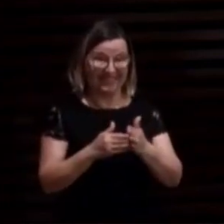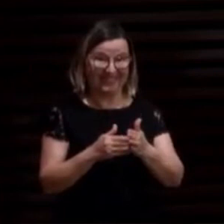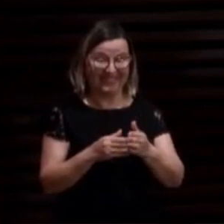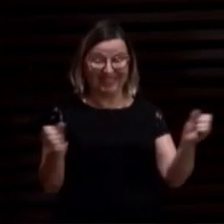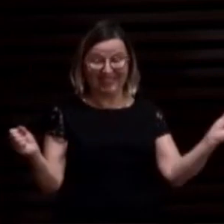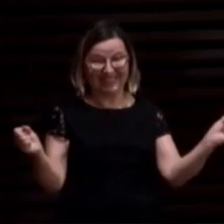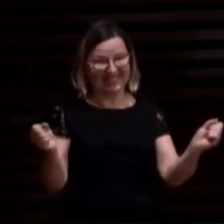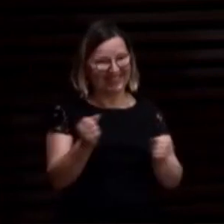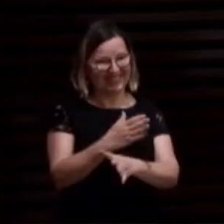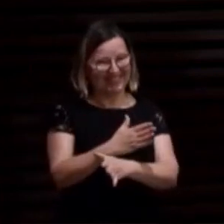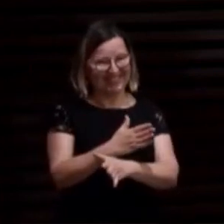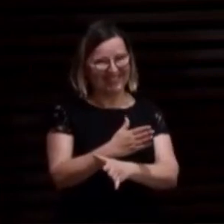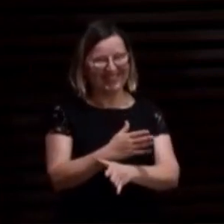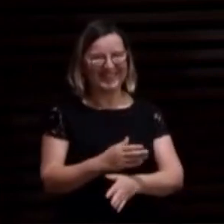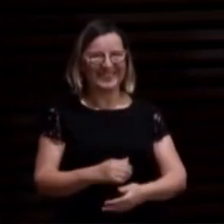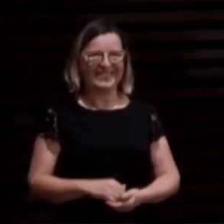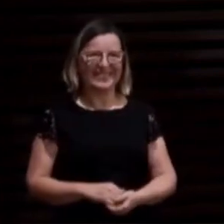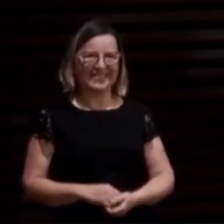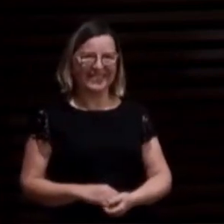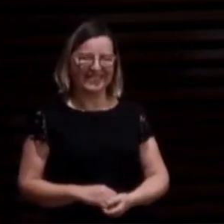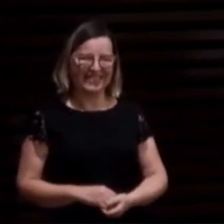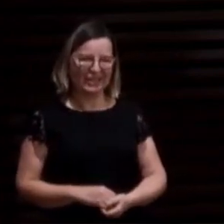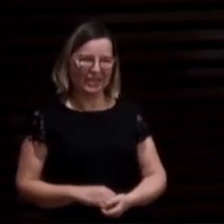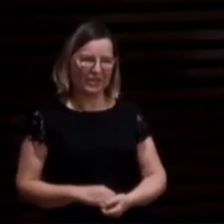Eis que tudo foi feito novo.